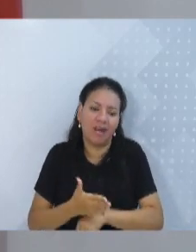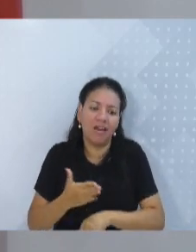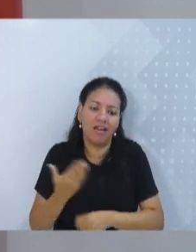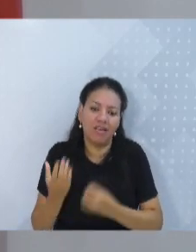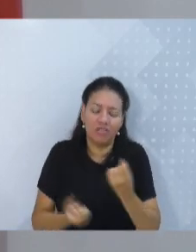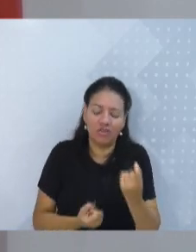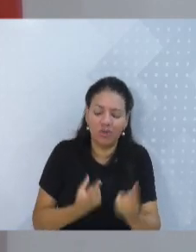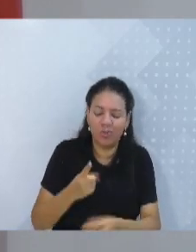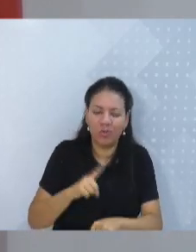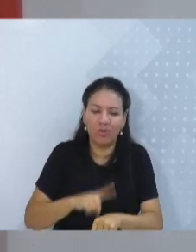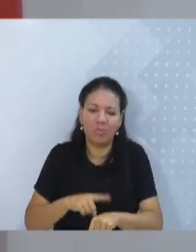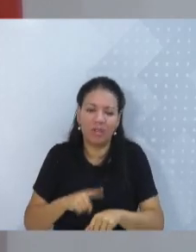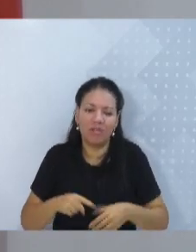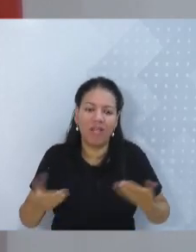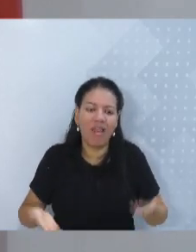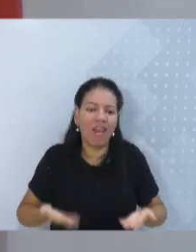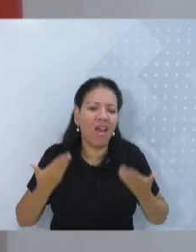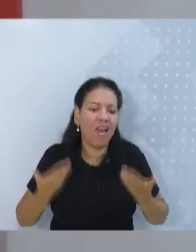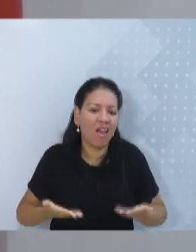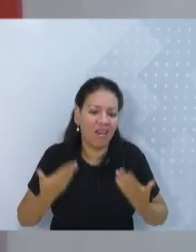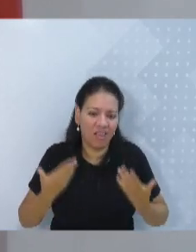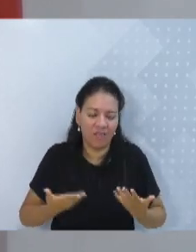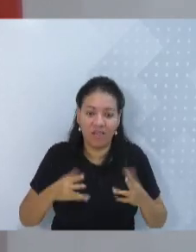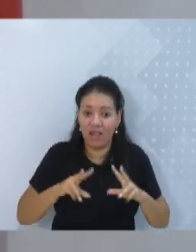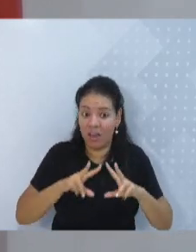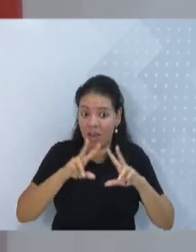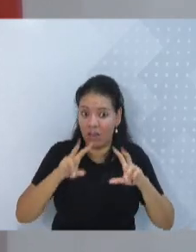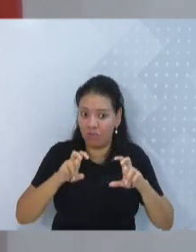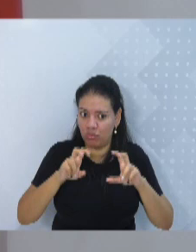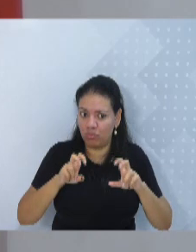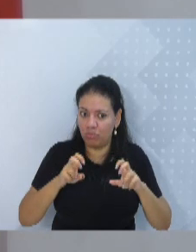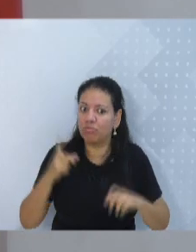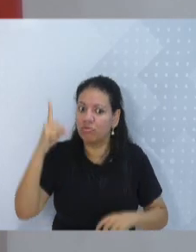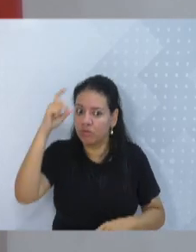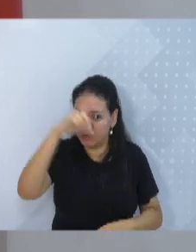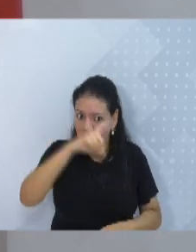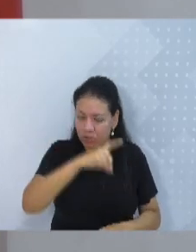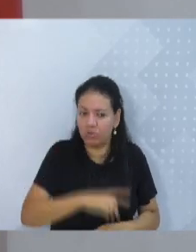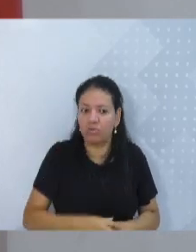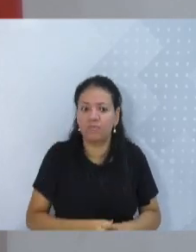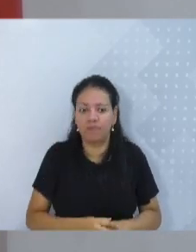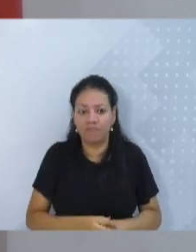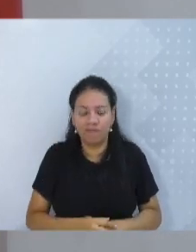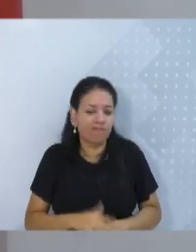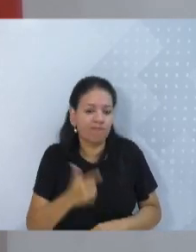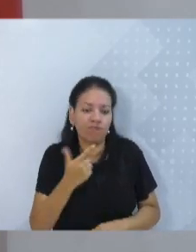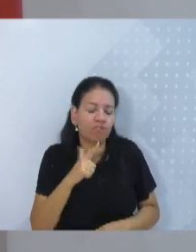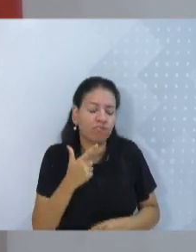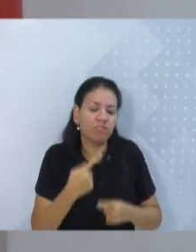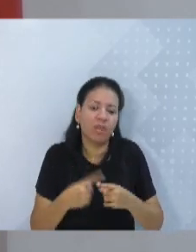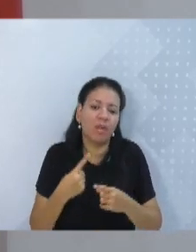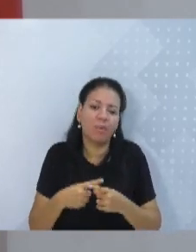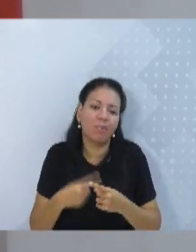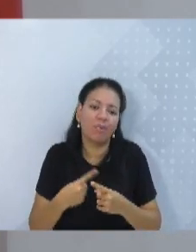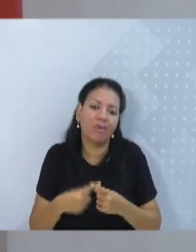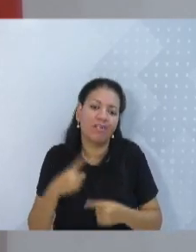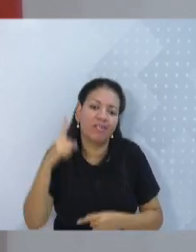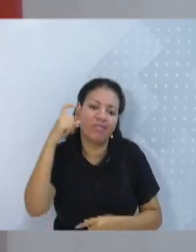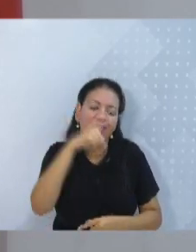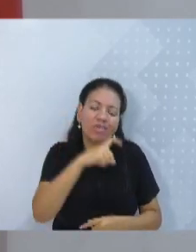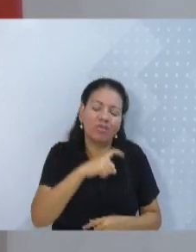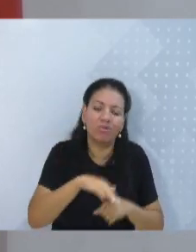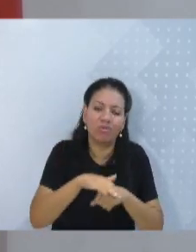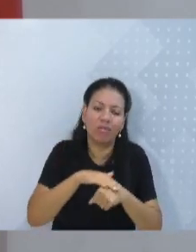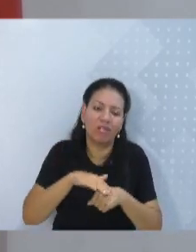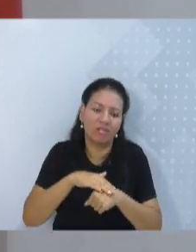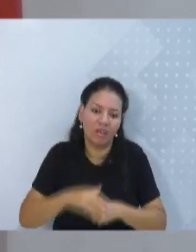com muita leveza assuntos polêmicos não tem porque ser difíceis de